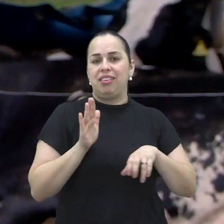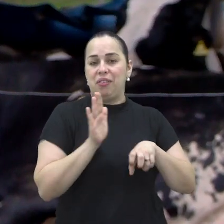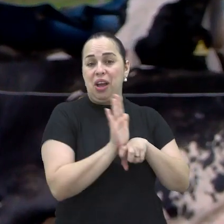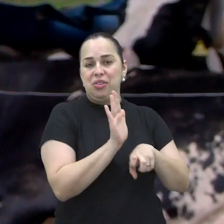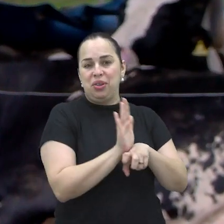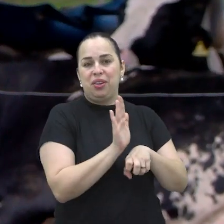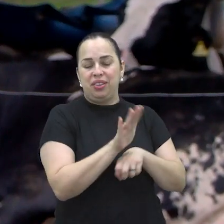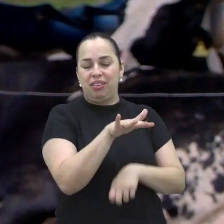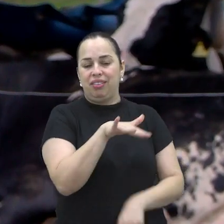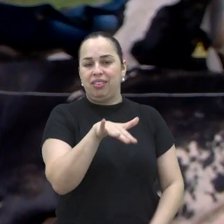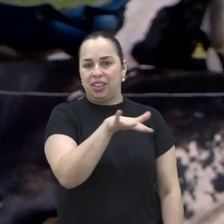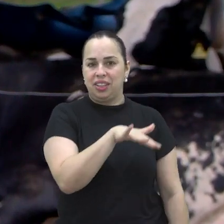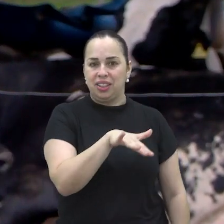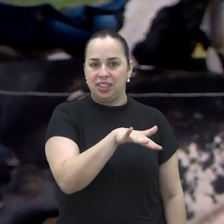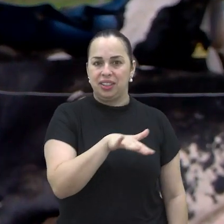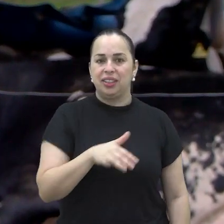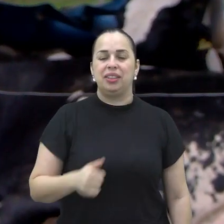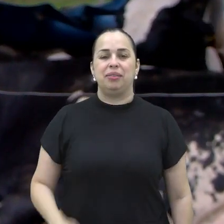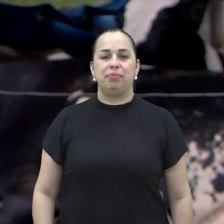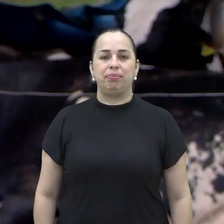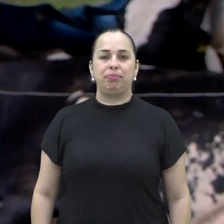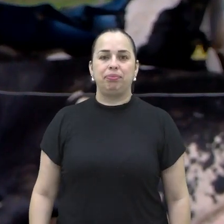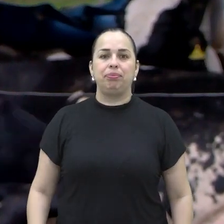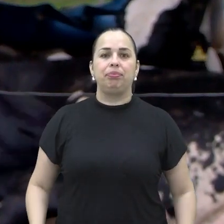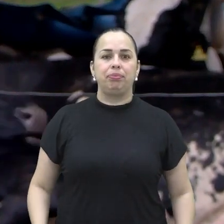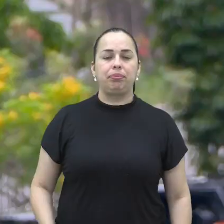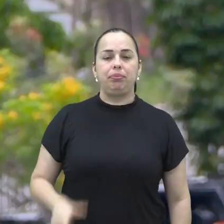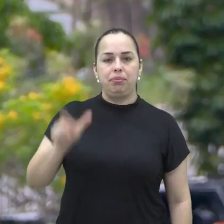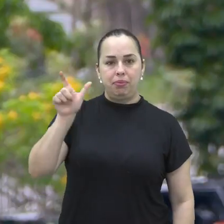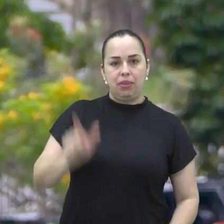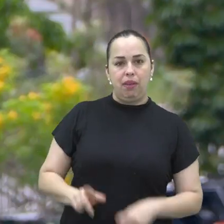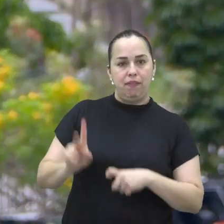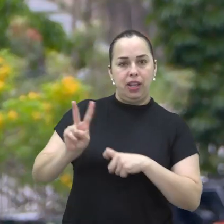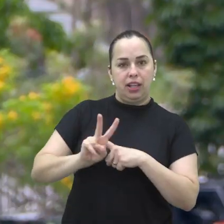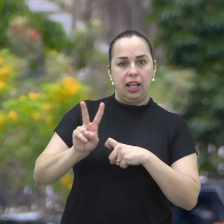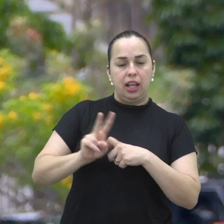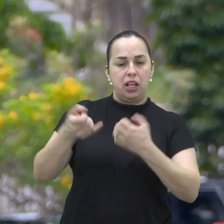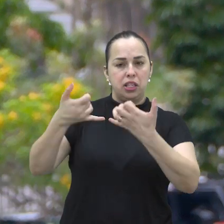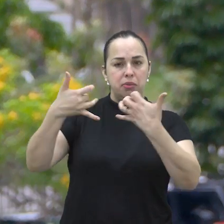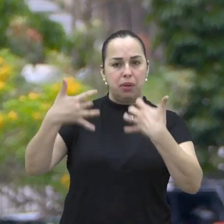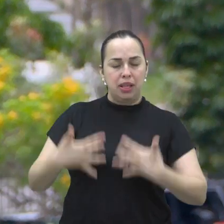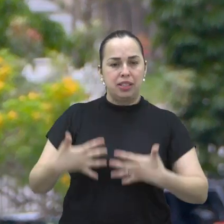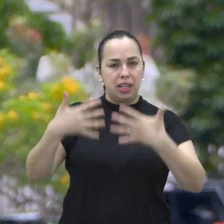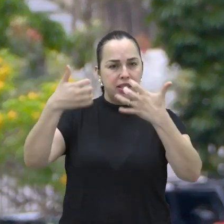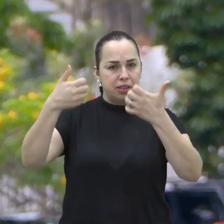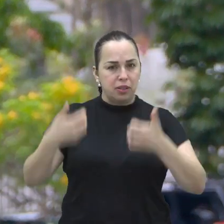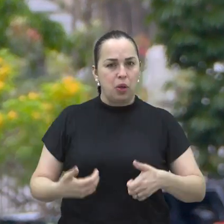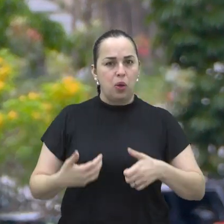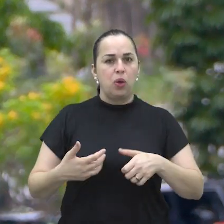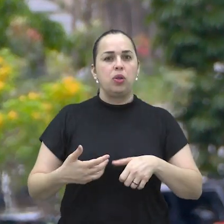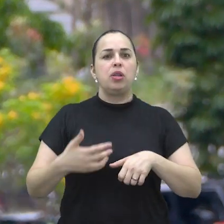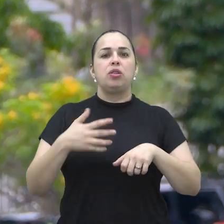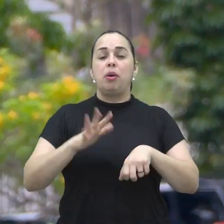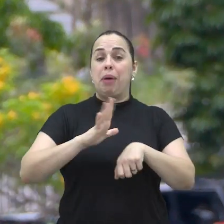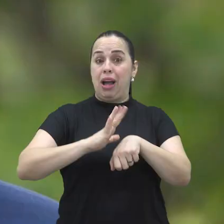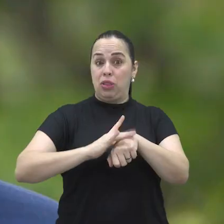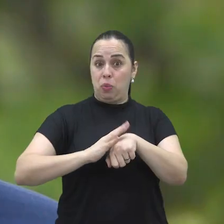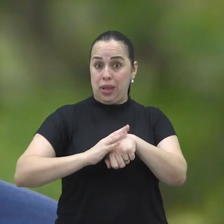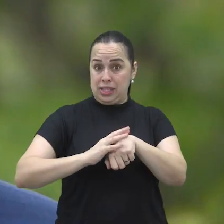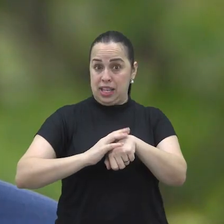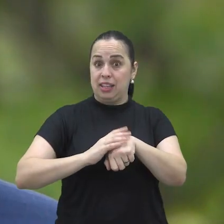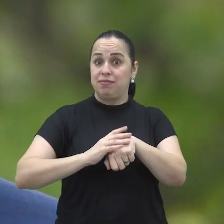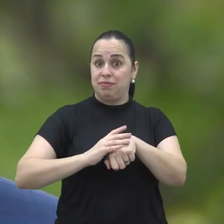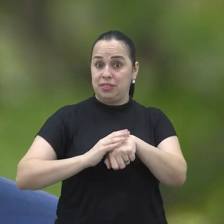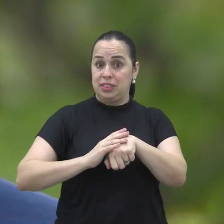bastante essa questão da identificação dos animais. Esse veterinário explica que, como a brucelose é uma zoonose,